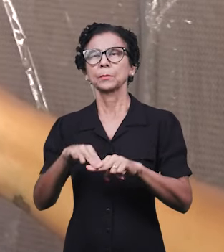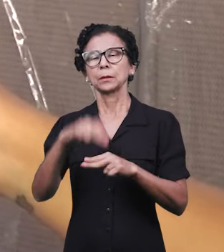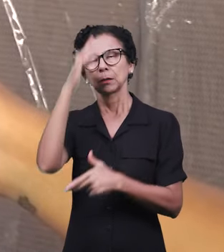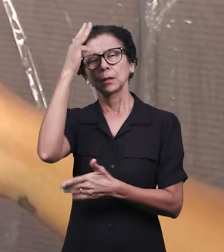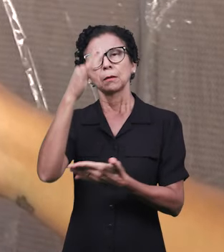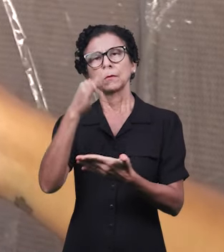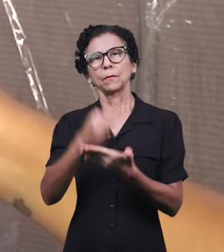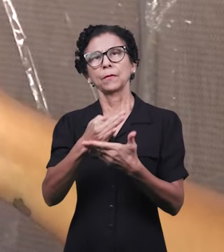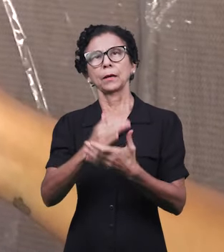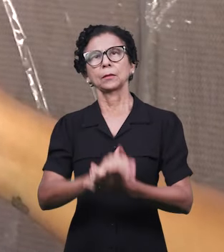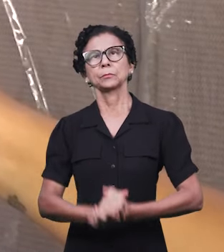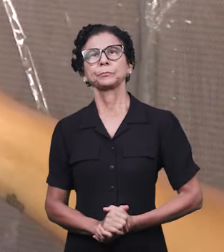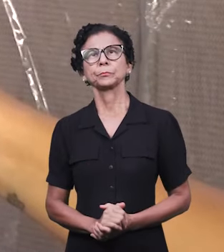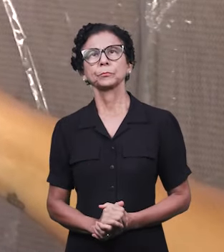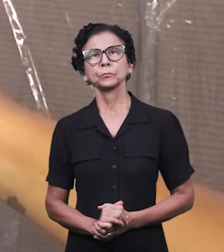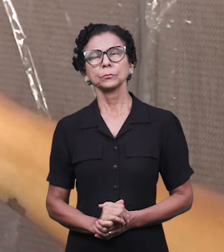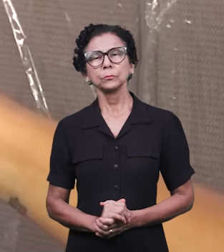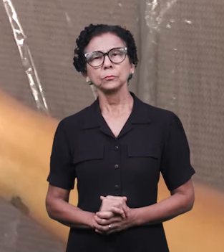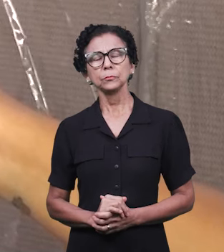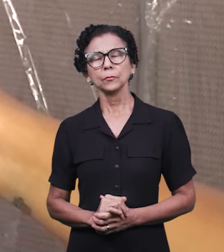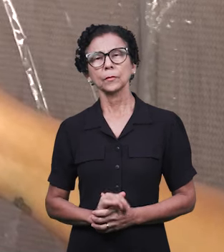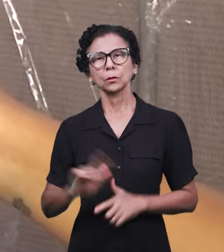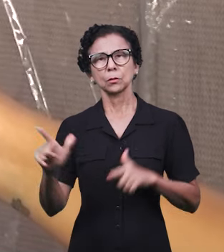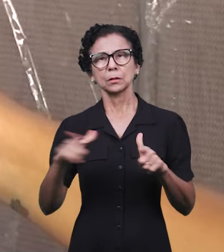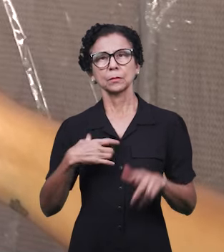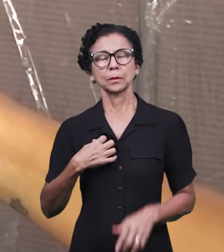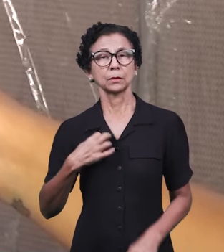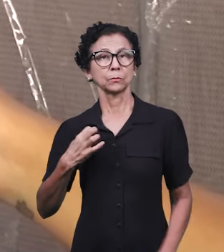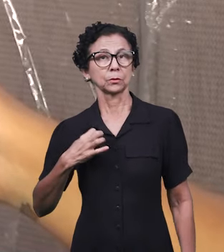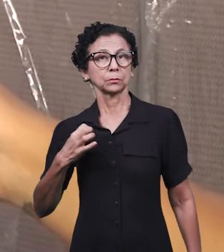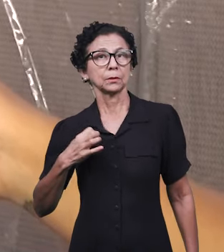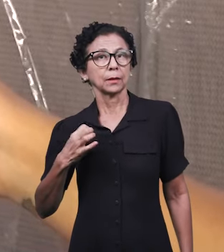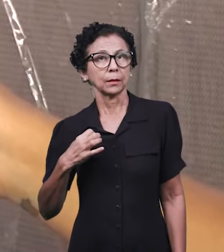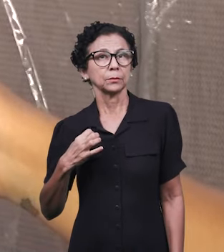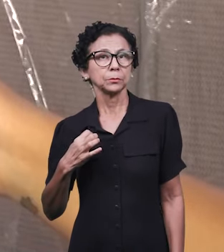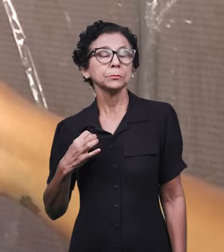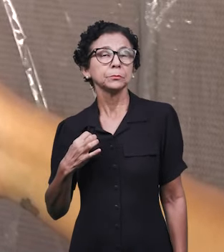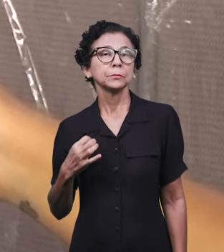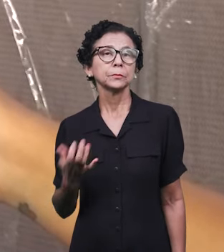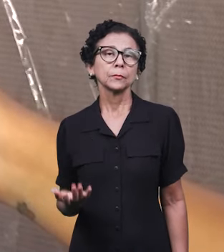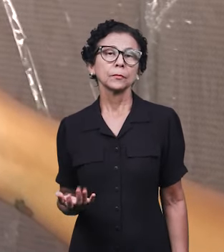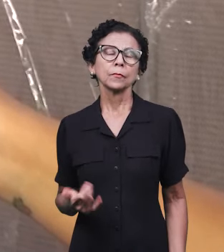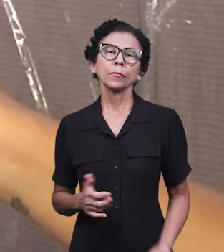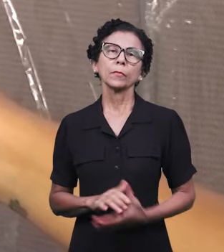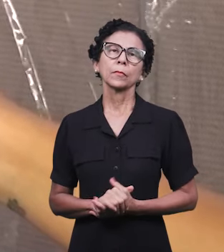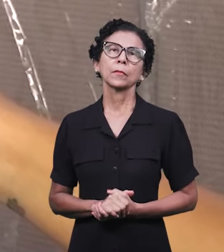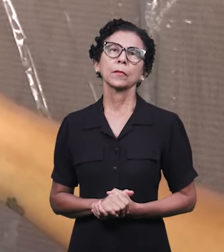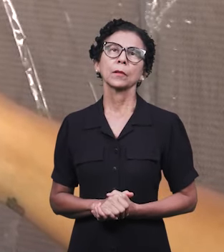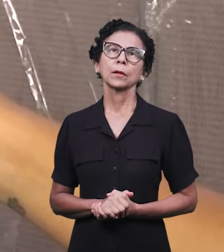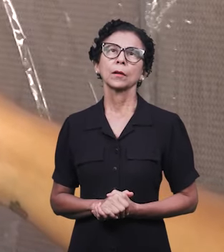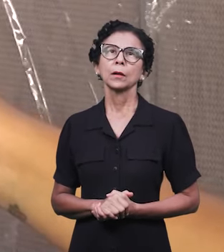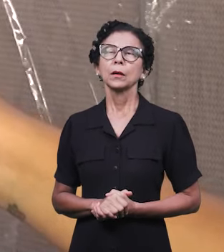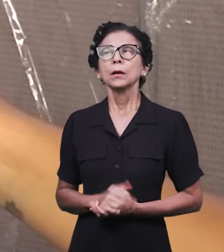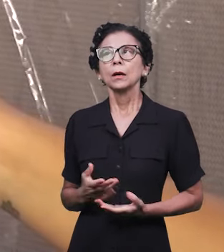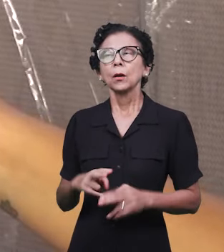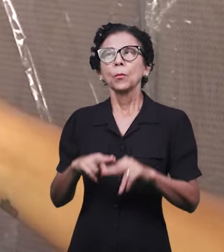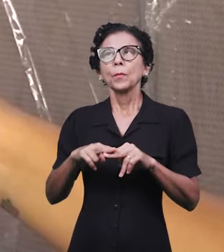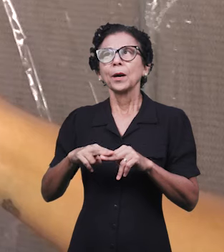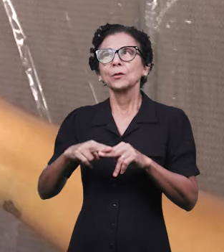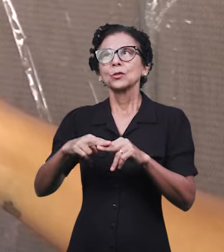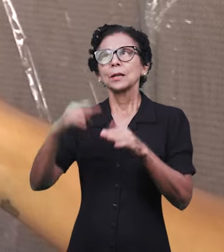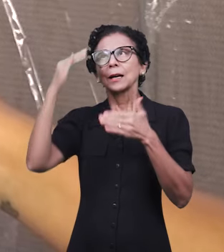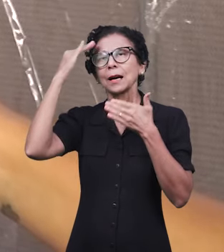tem deixado faltar a boa mão amiga, o braço estendido sobre o seu povo.